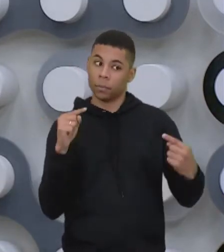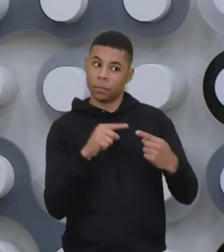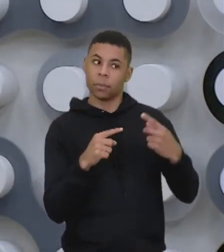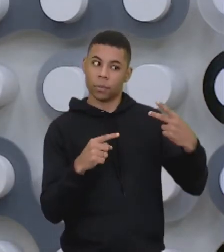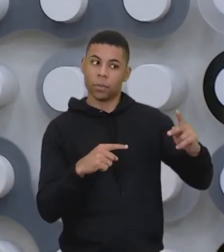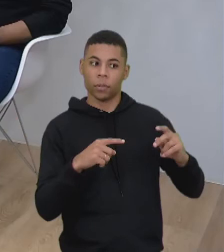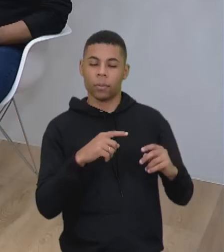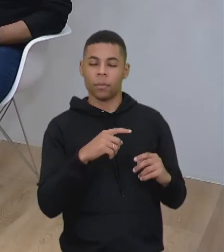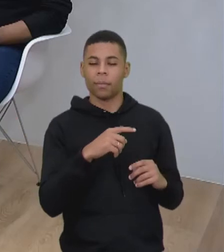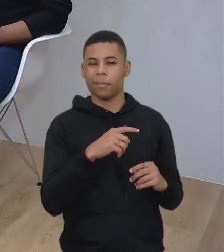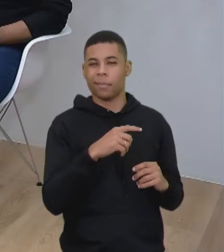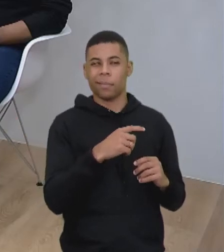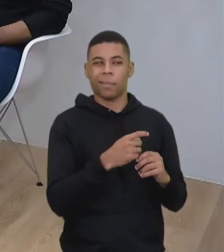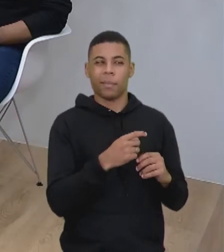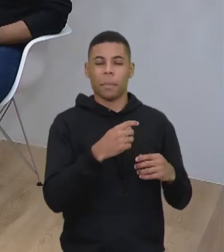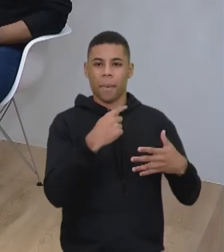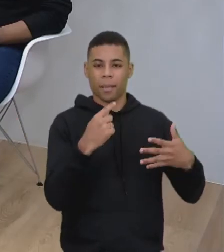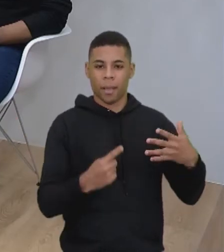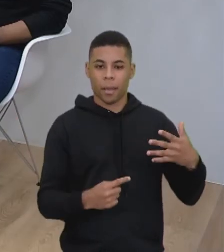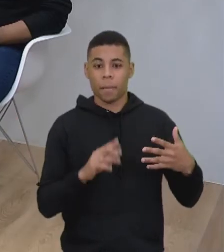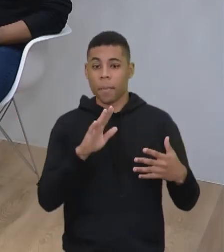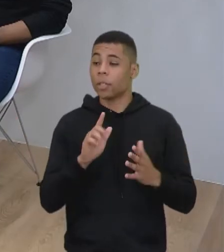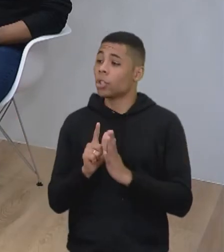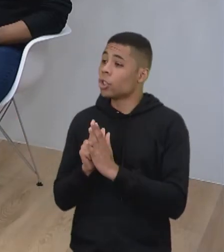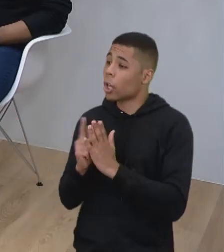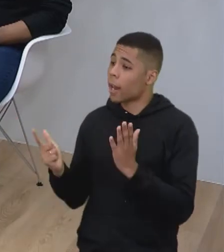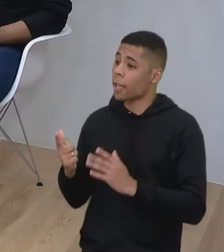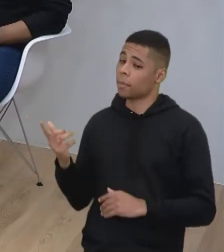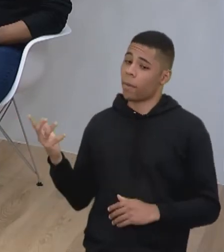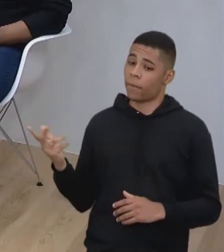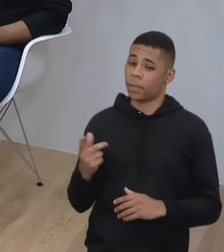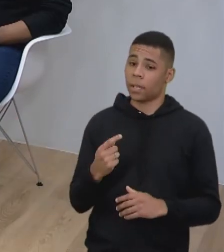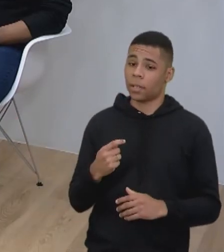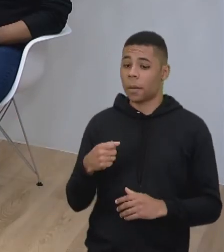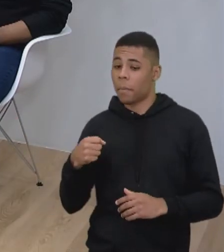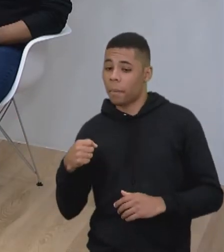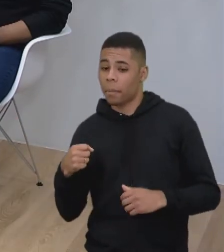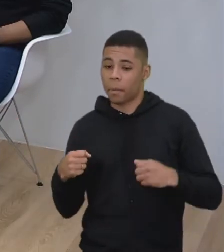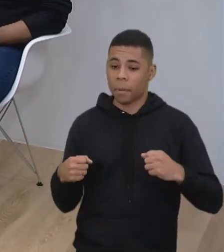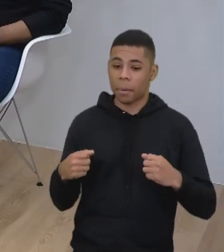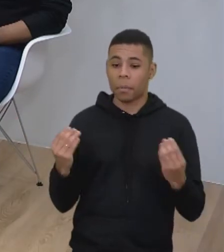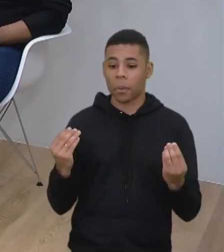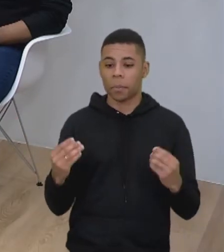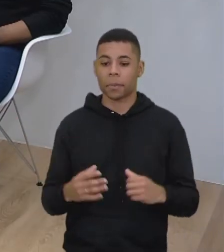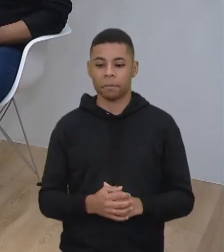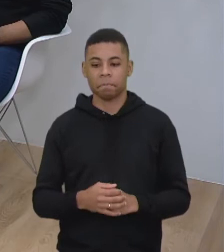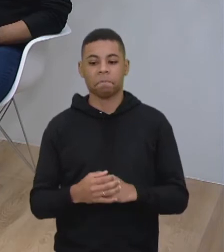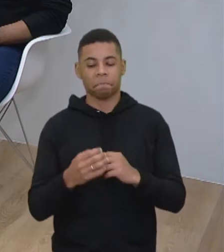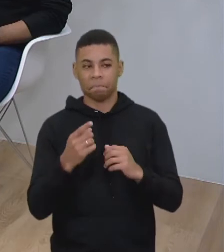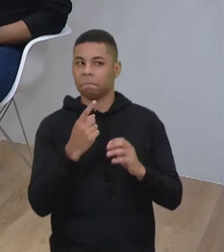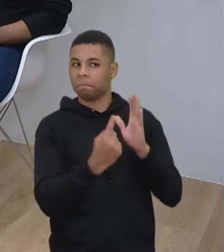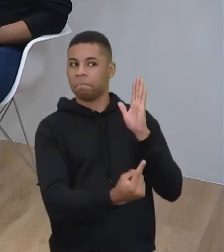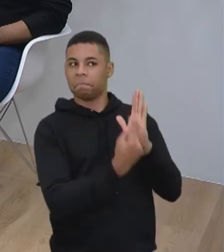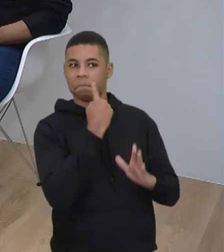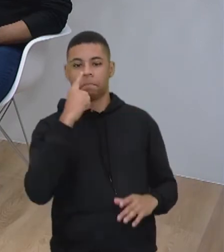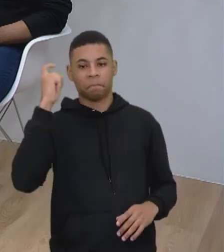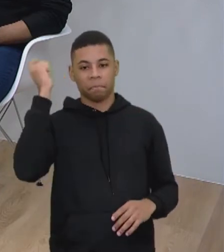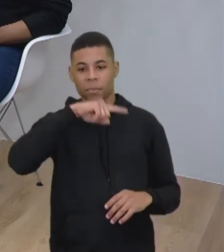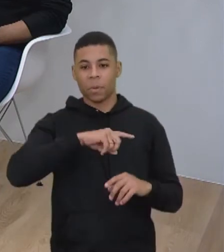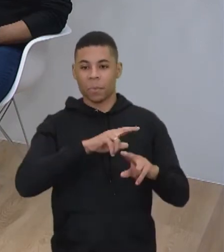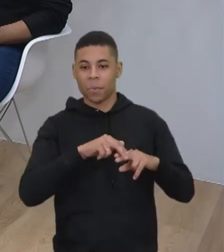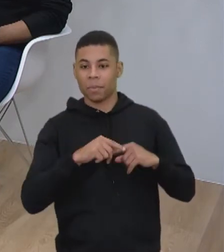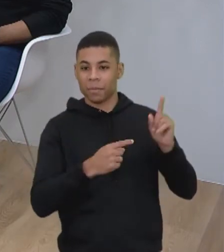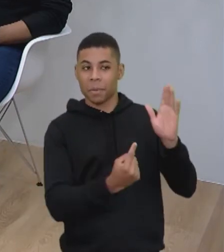trazer jornalismo eficiente para o seu componente. Como é que faz um jornalismo eficiente? Então, cara, é uma pergunta difícil para mim agora, porque eu não estava preparado